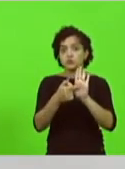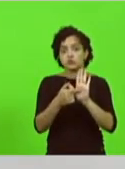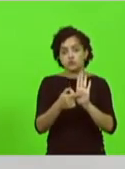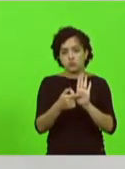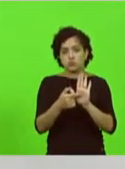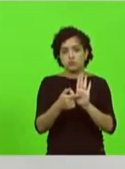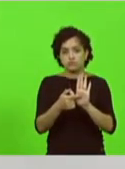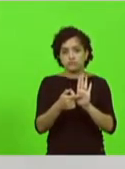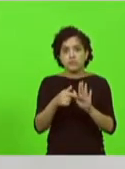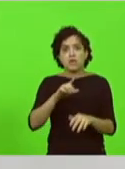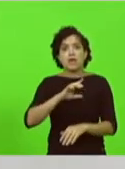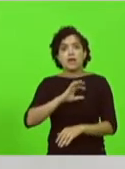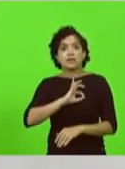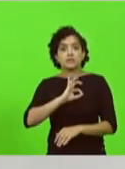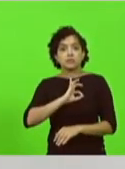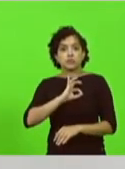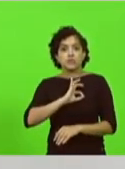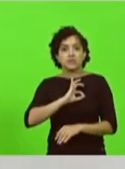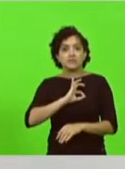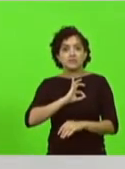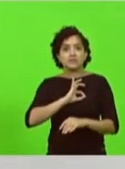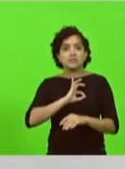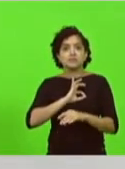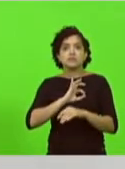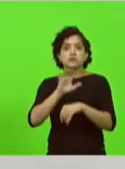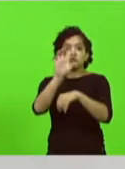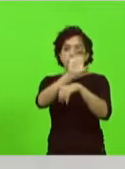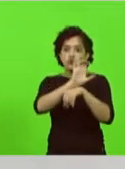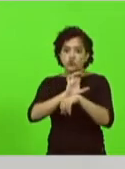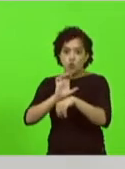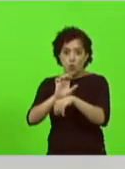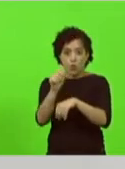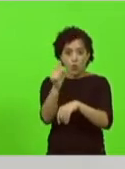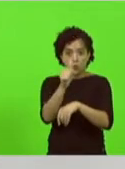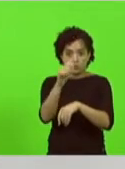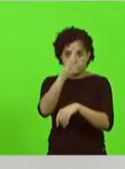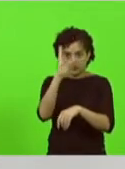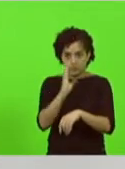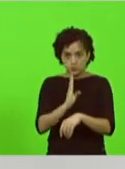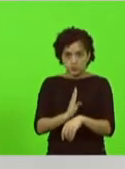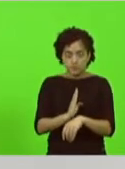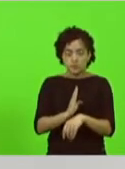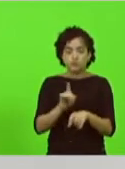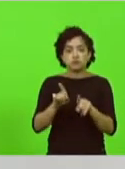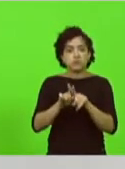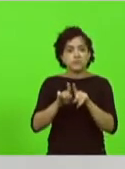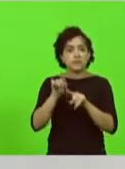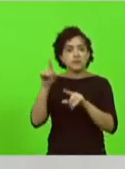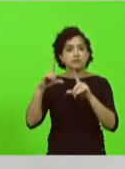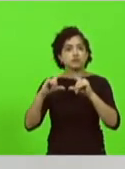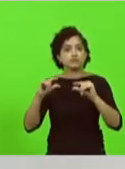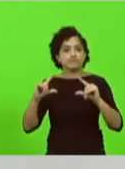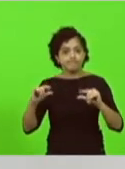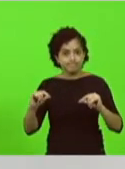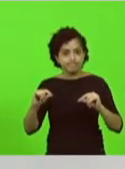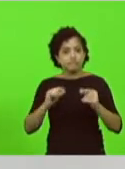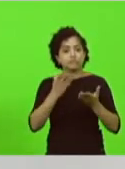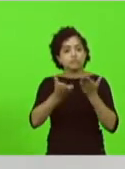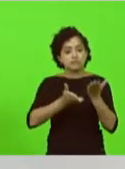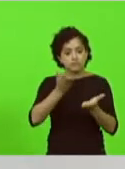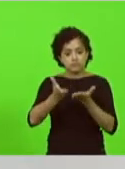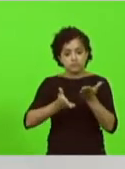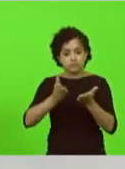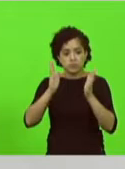somente as polícias de 11 estados brasileiros e do Distrito Federal possuem atendimento